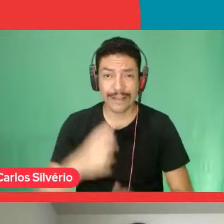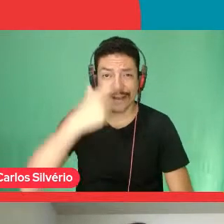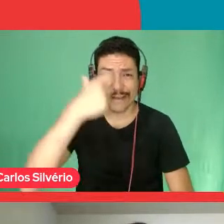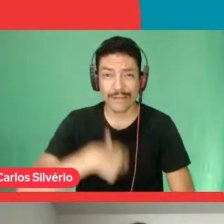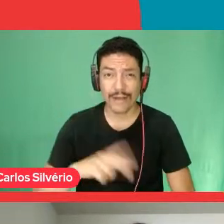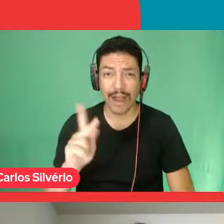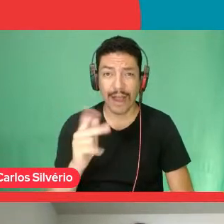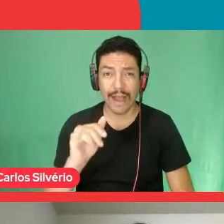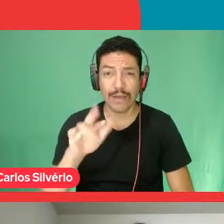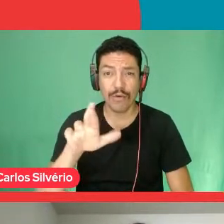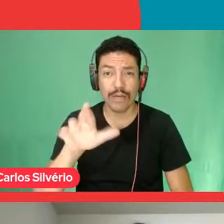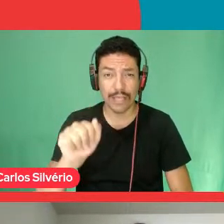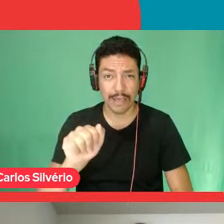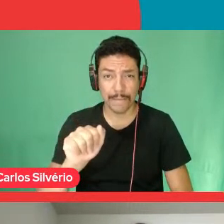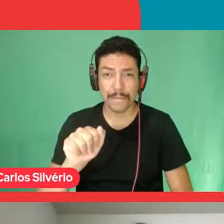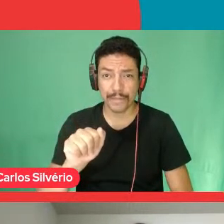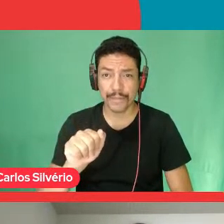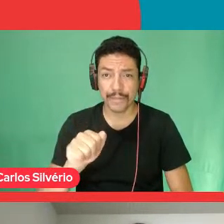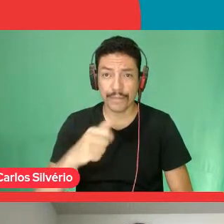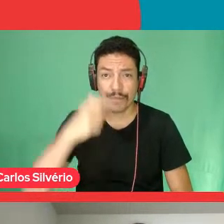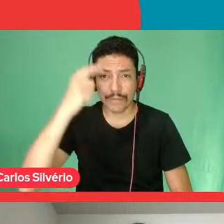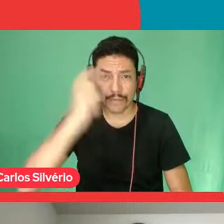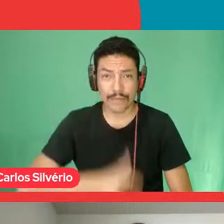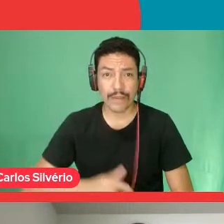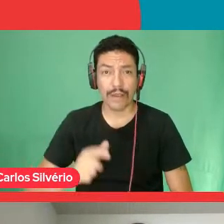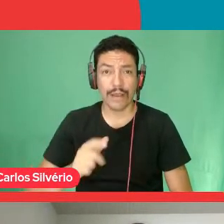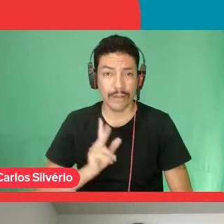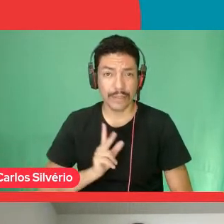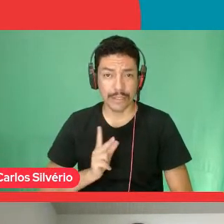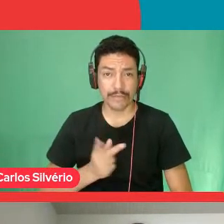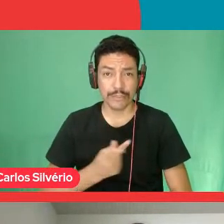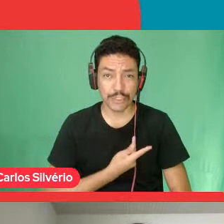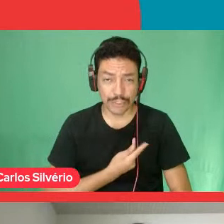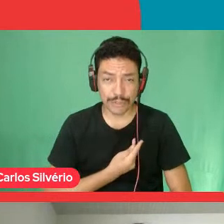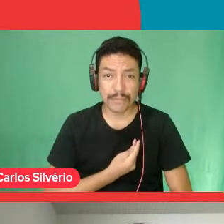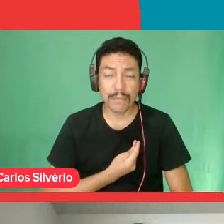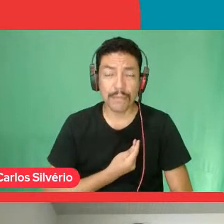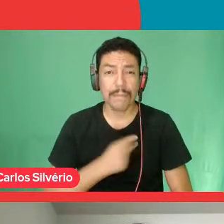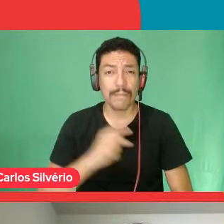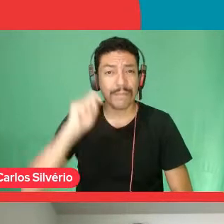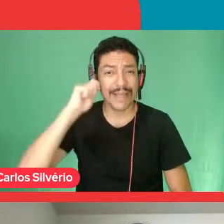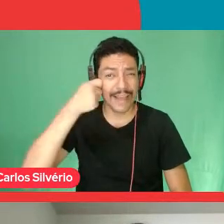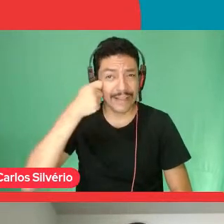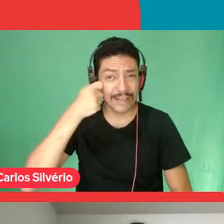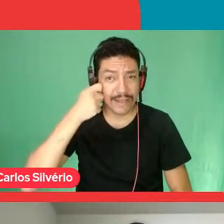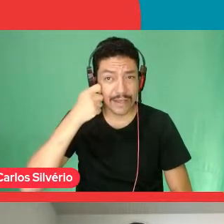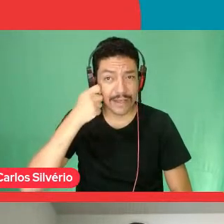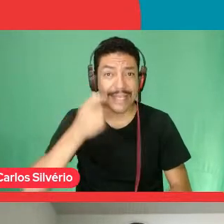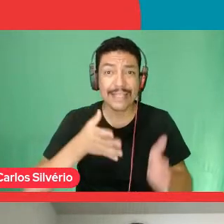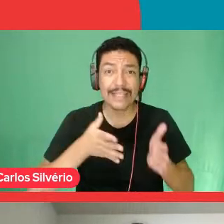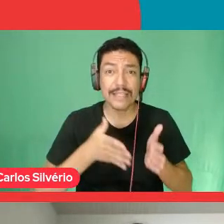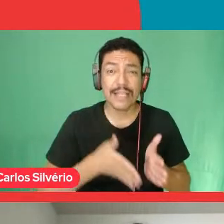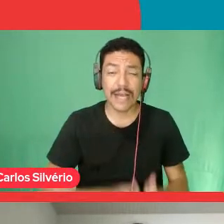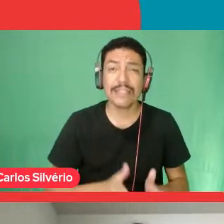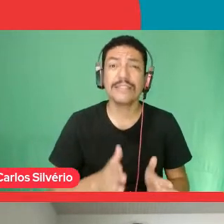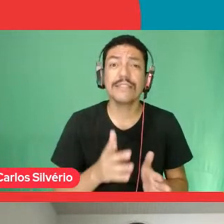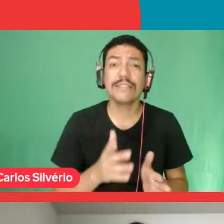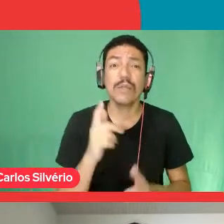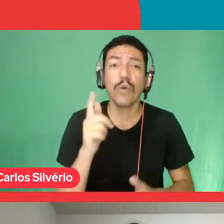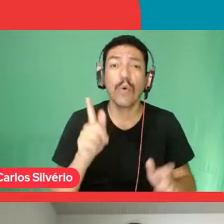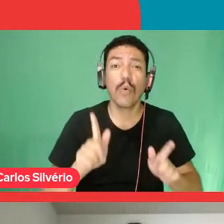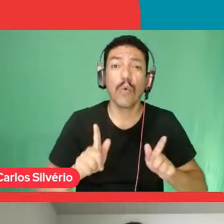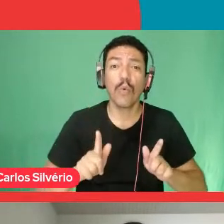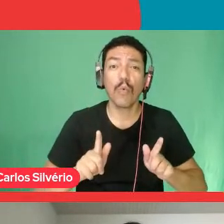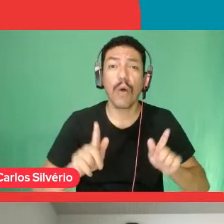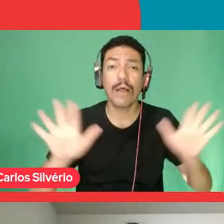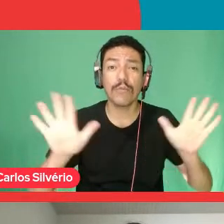Rayura, eu sou uma travesti preta, sou de Guarulhos, mas vivo hoje em João Pessoa, na Paraíba. Muito